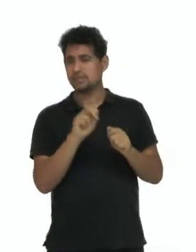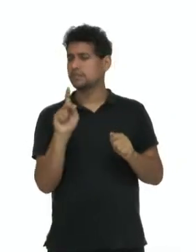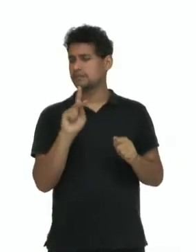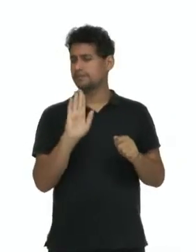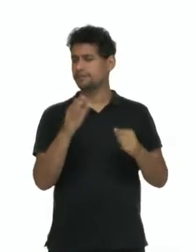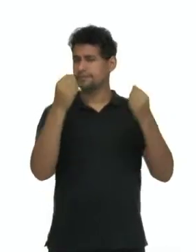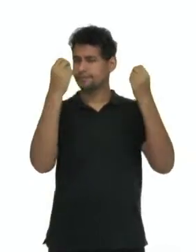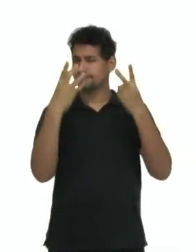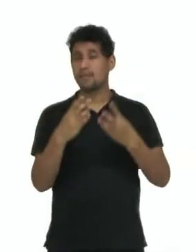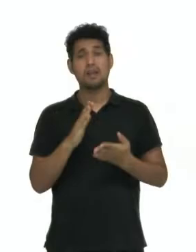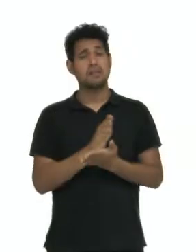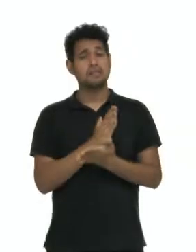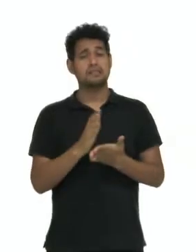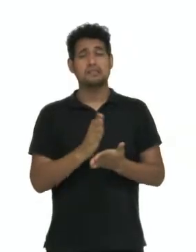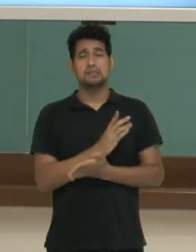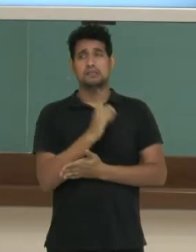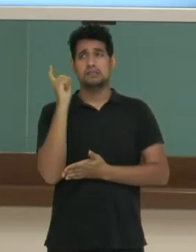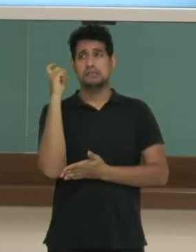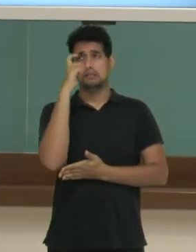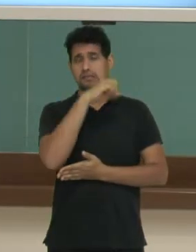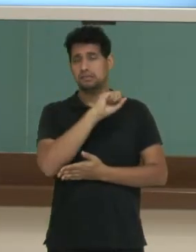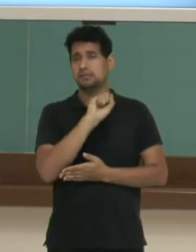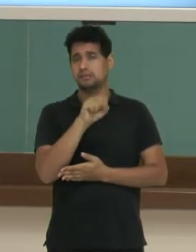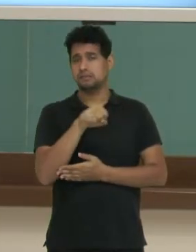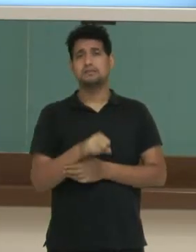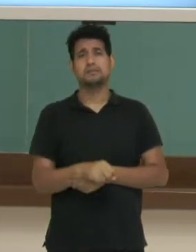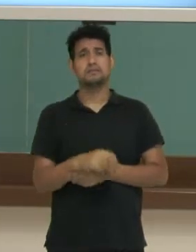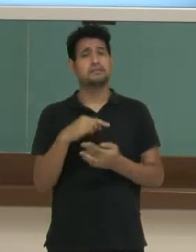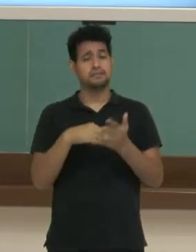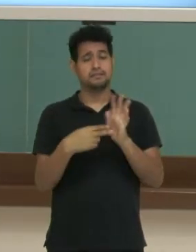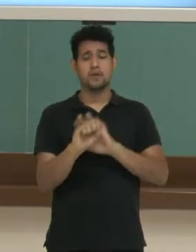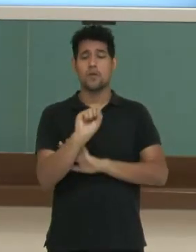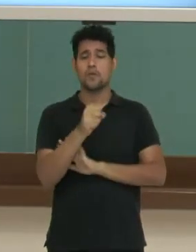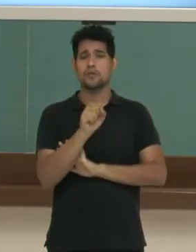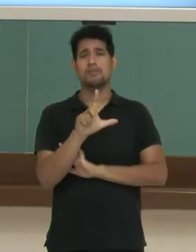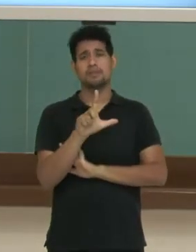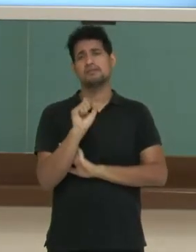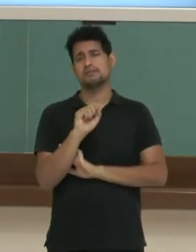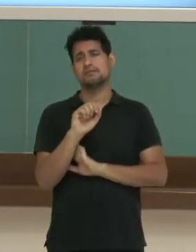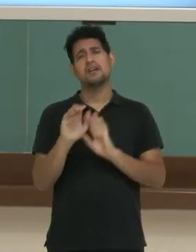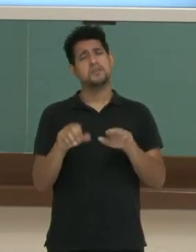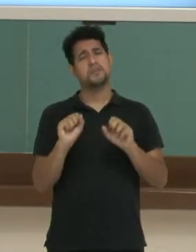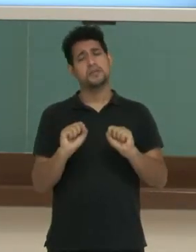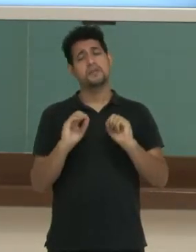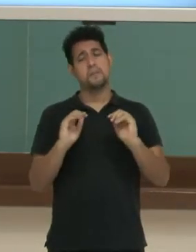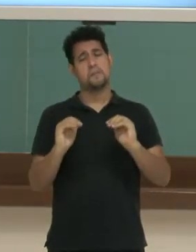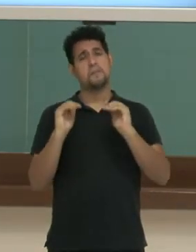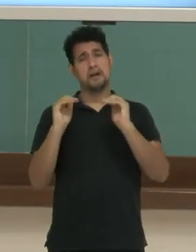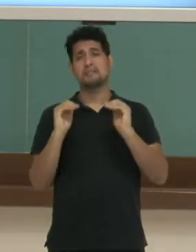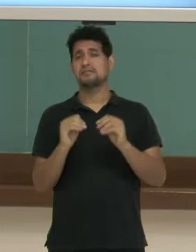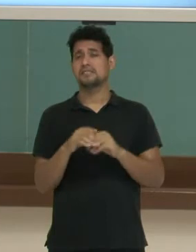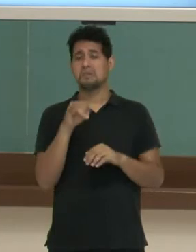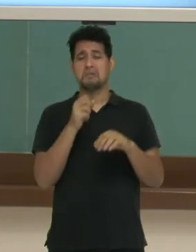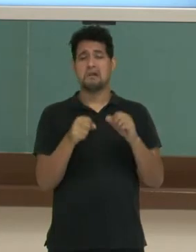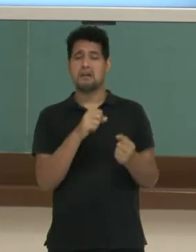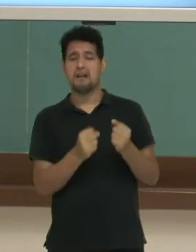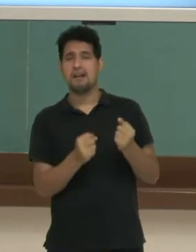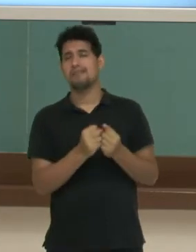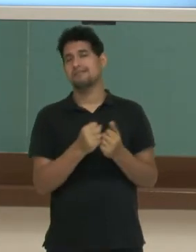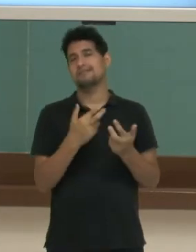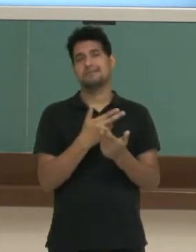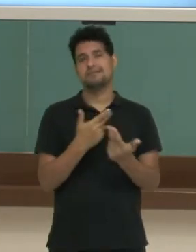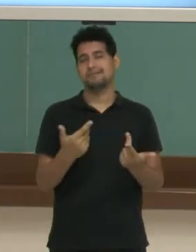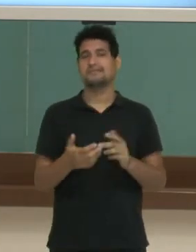falou, né? Às vezes pode dar muito trabalho. Isso que são 8 litros, né? Poderia ser até um pouquinho mais, dependendo se é um carro, né? E outra,